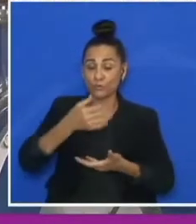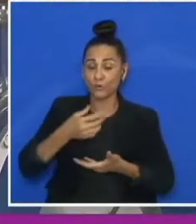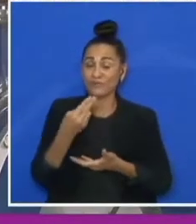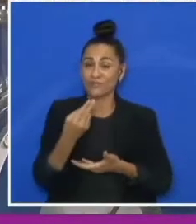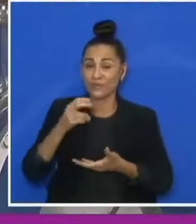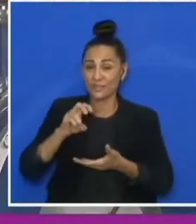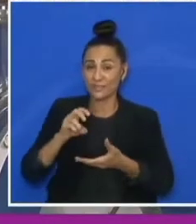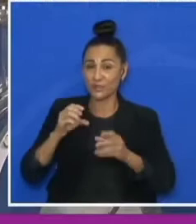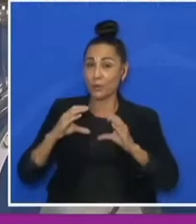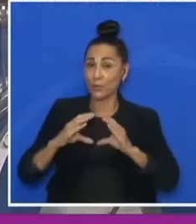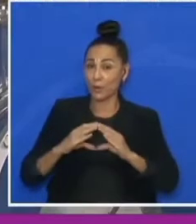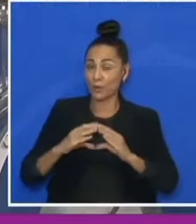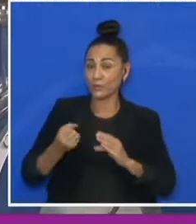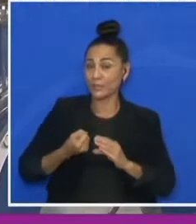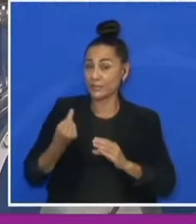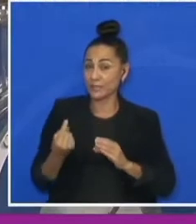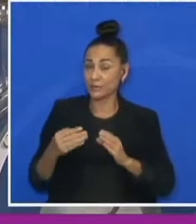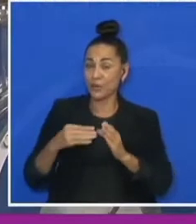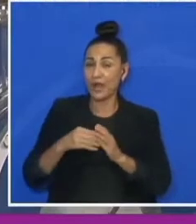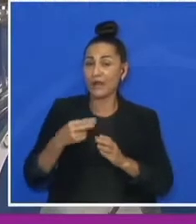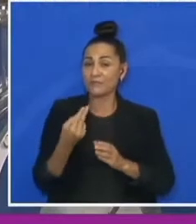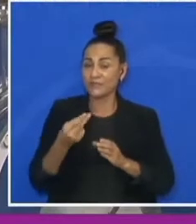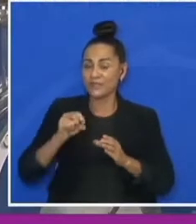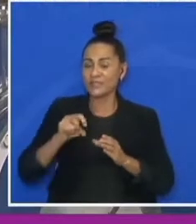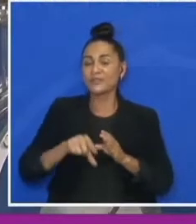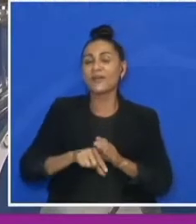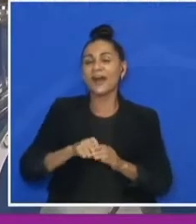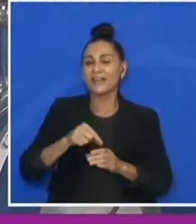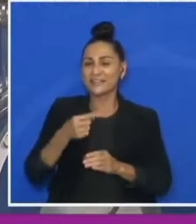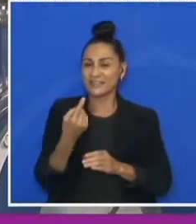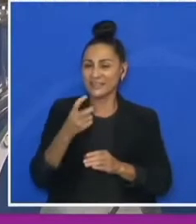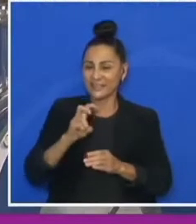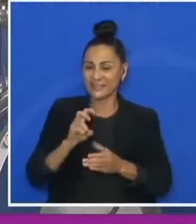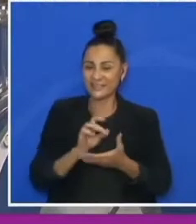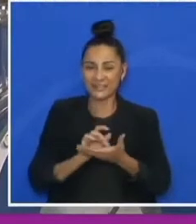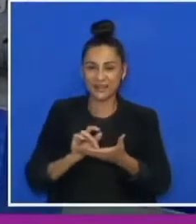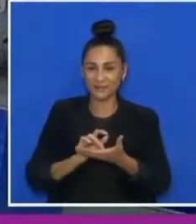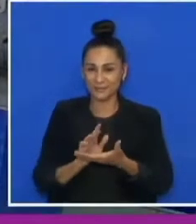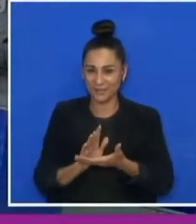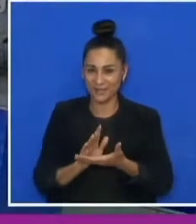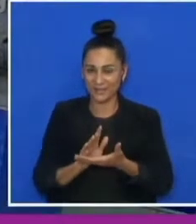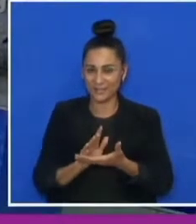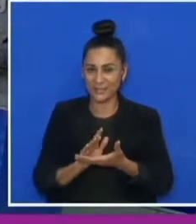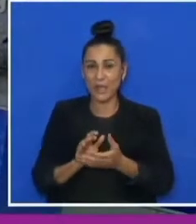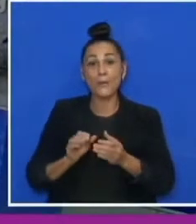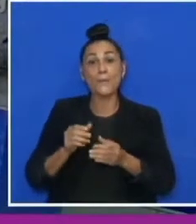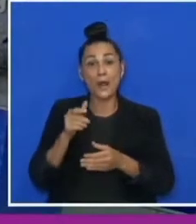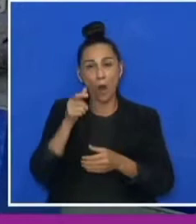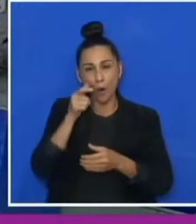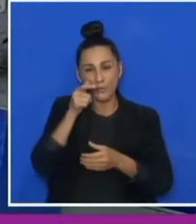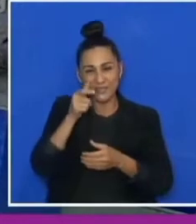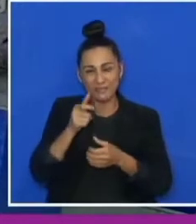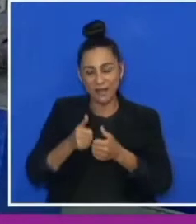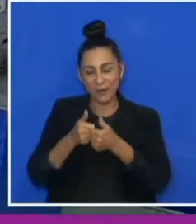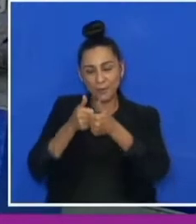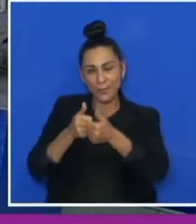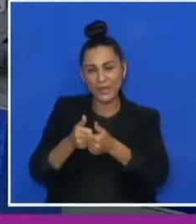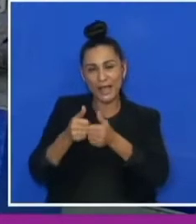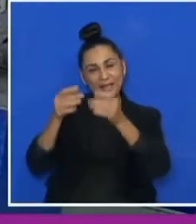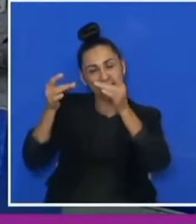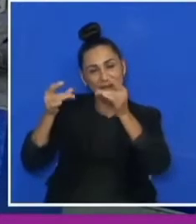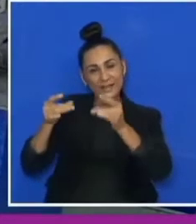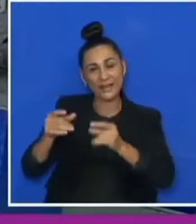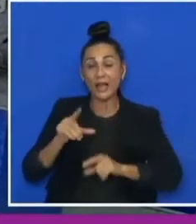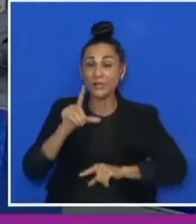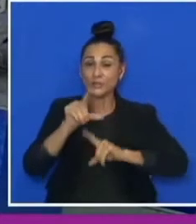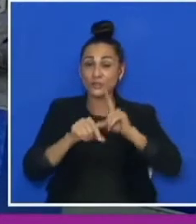bolas numeradas de 0 a 25 e dele sortearemos as 15 dezenas da Loto Fácil. E para conferir de perto cada detalhe do